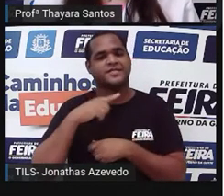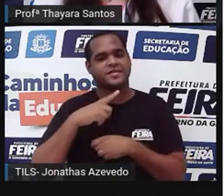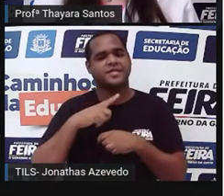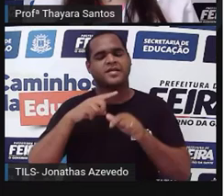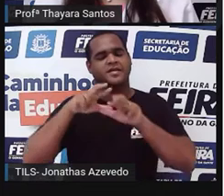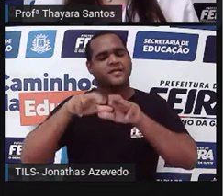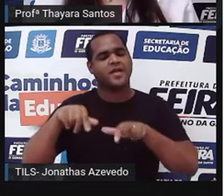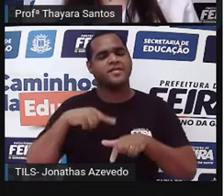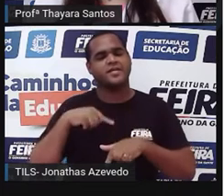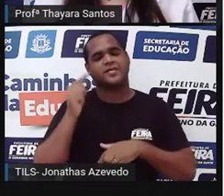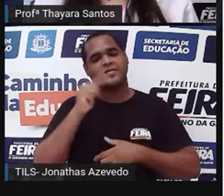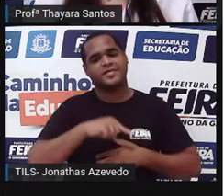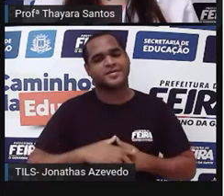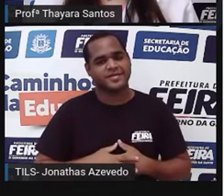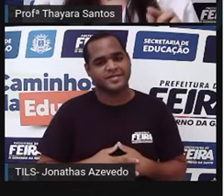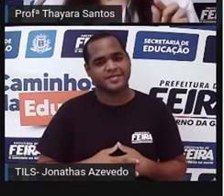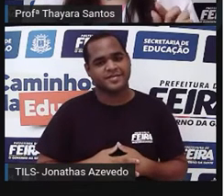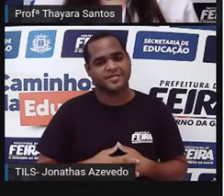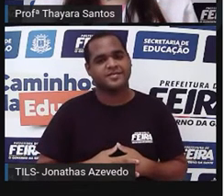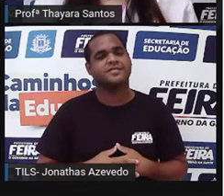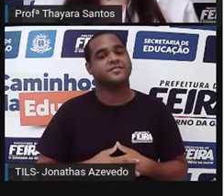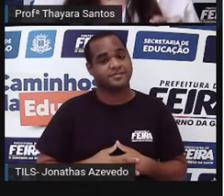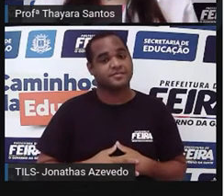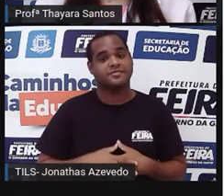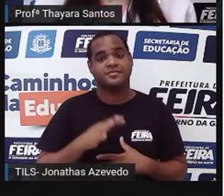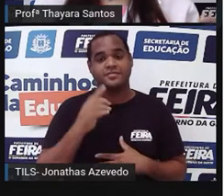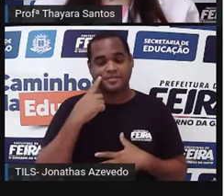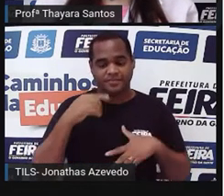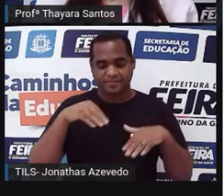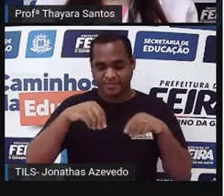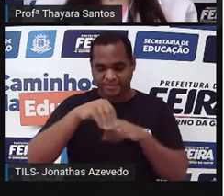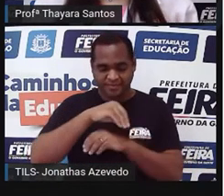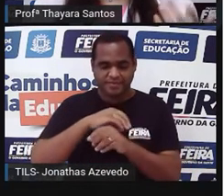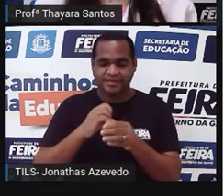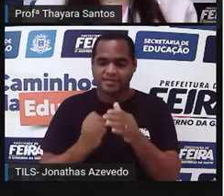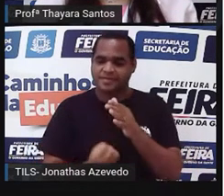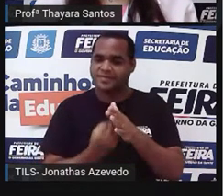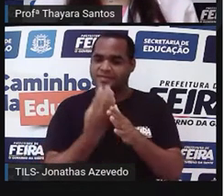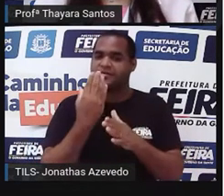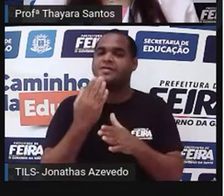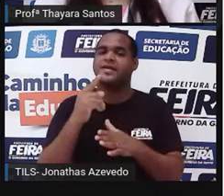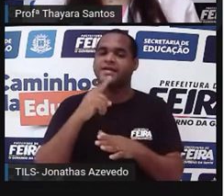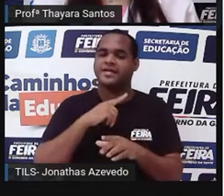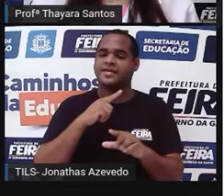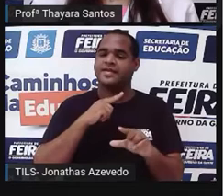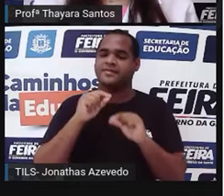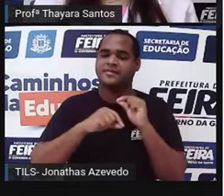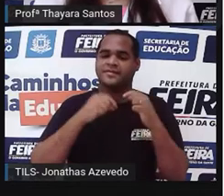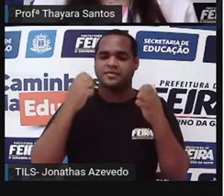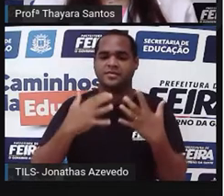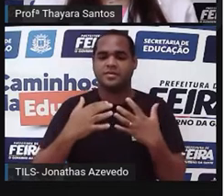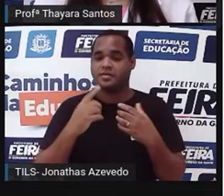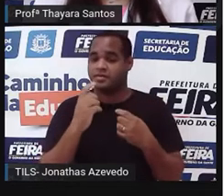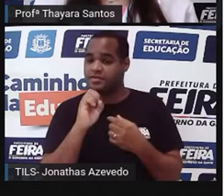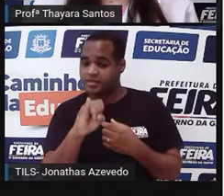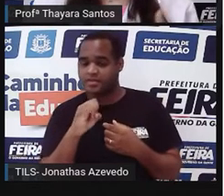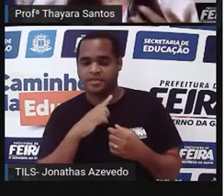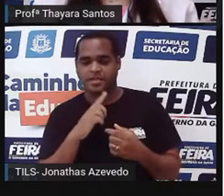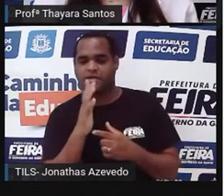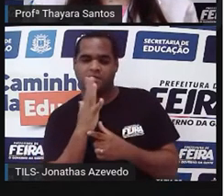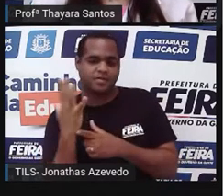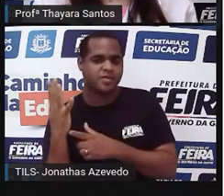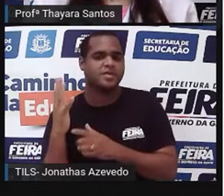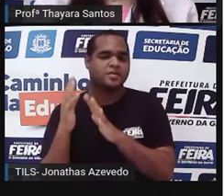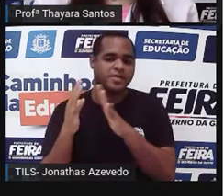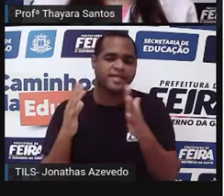exemplo, quando esse solo ele precisa se renovar, porque às vezes pode, se tiver uma plantação ali,